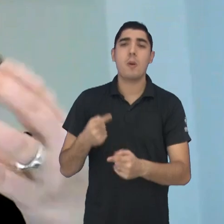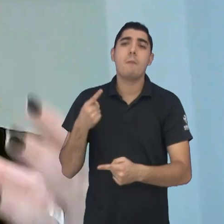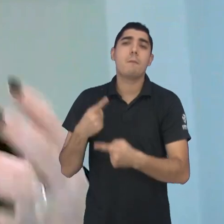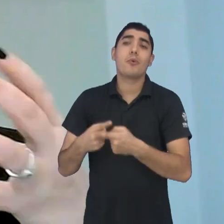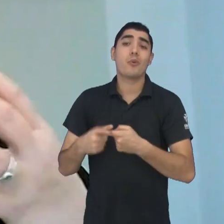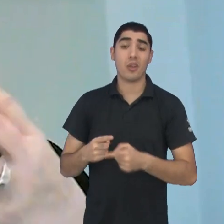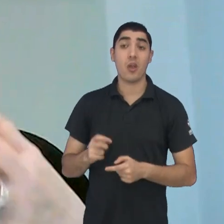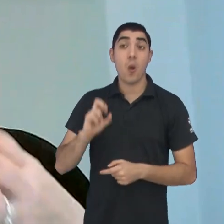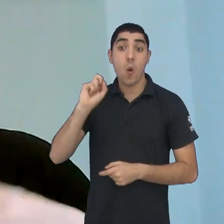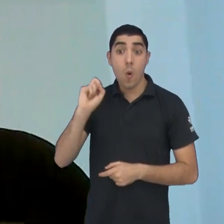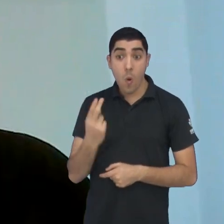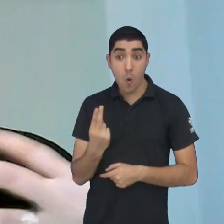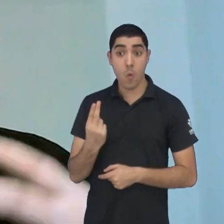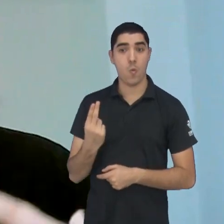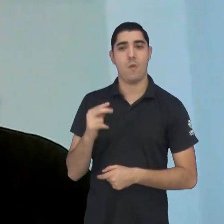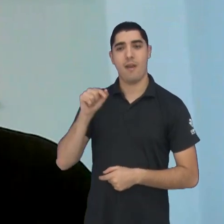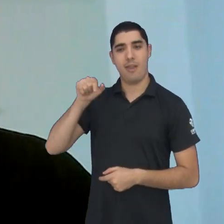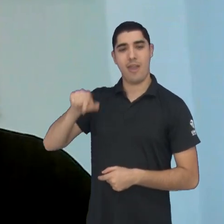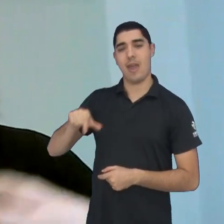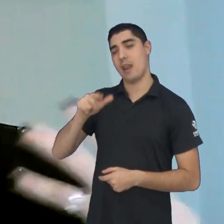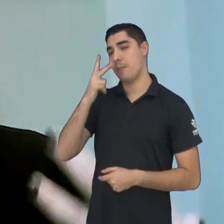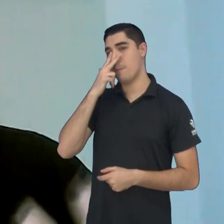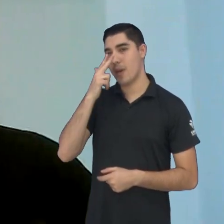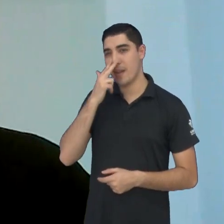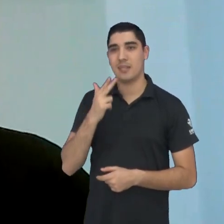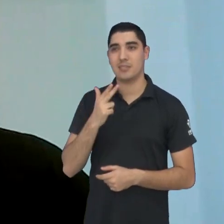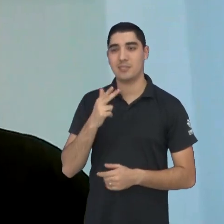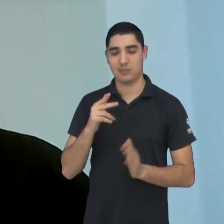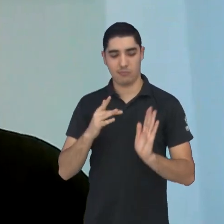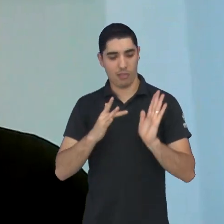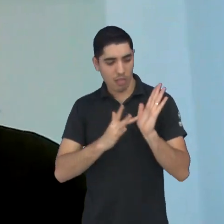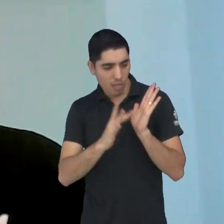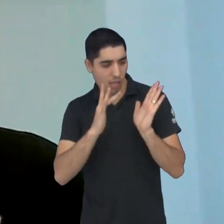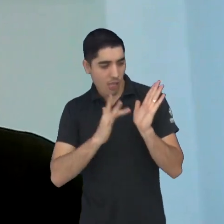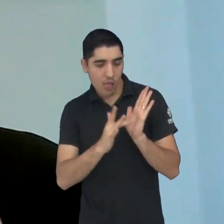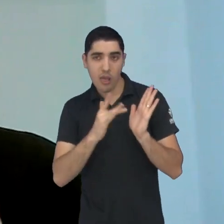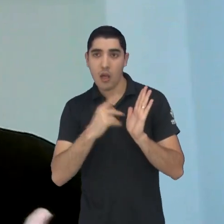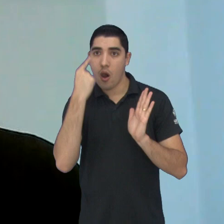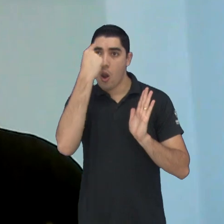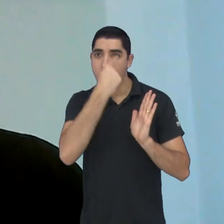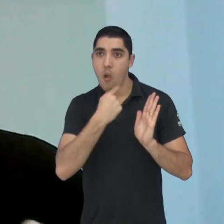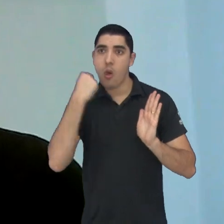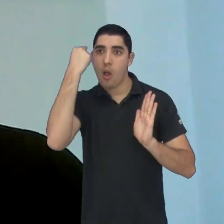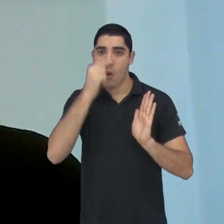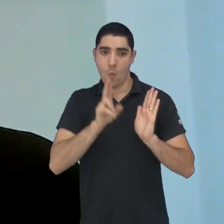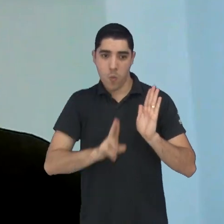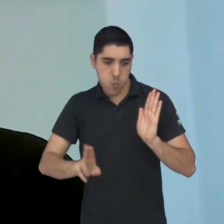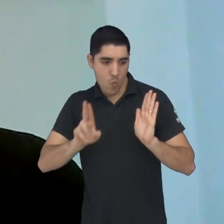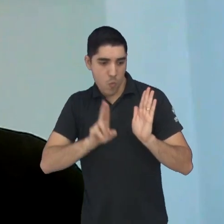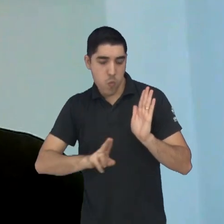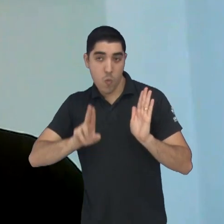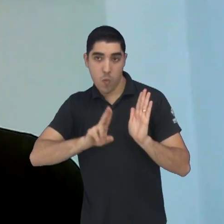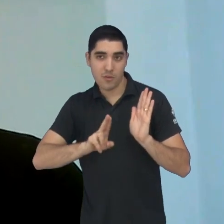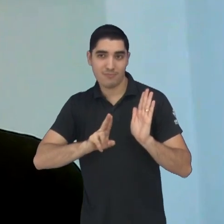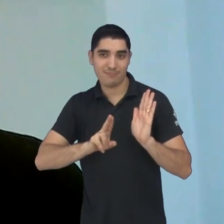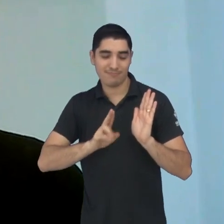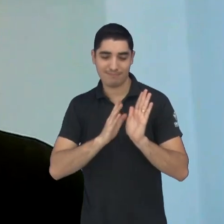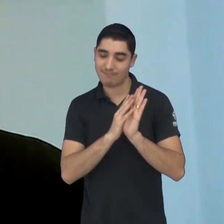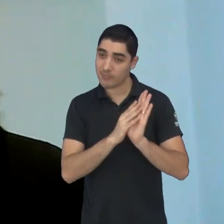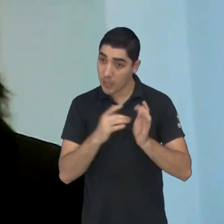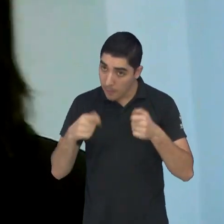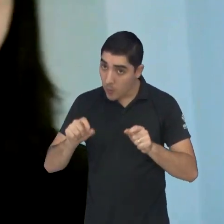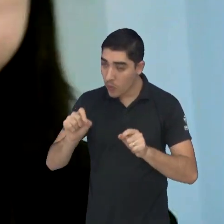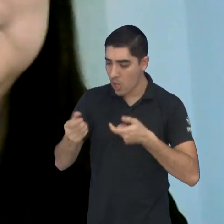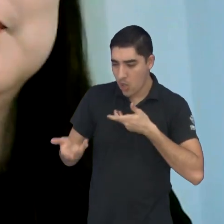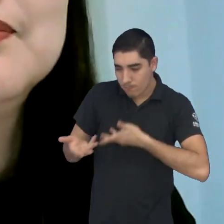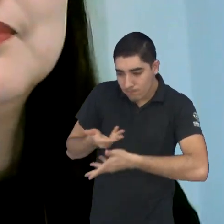tão deletério, tão prejudicial usar telas por tanto tempo? Então, esse diálogo, sim, é